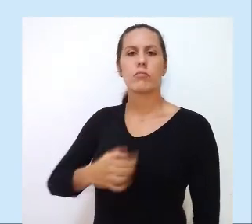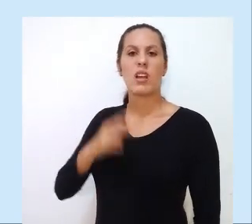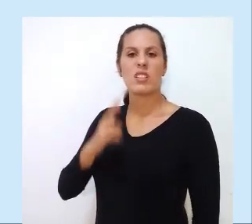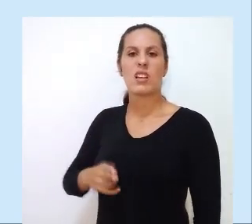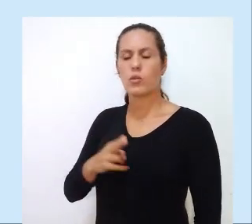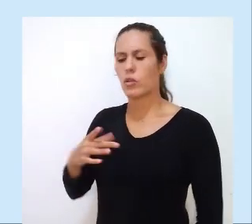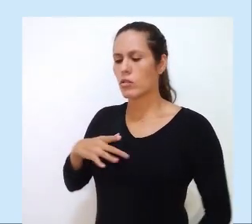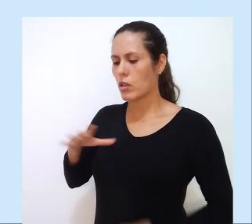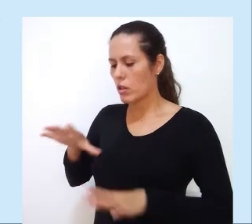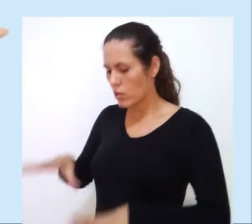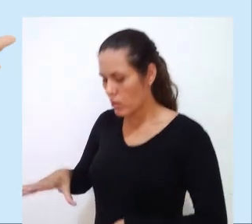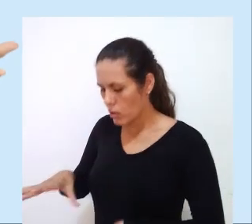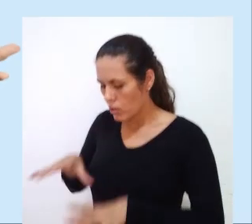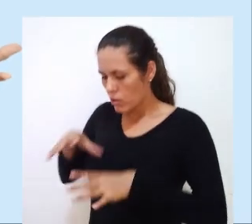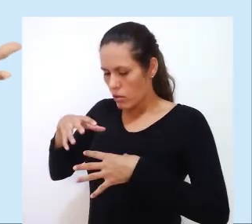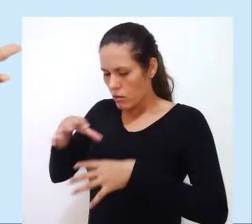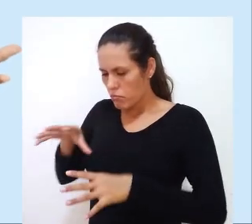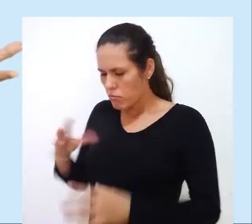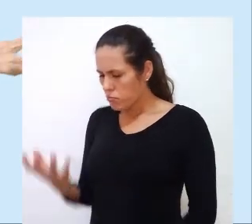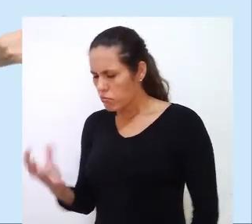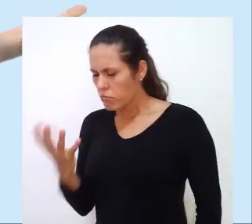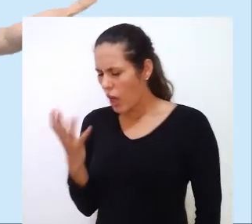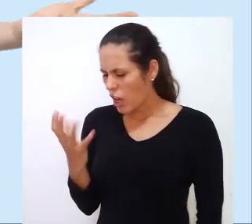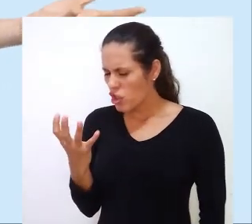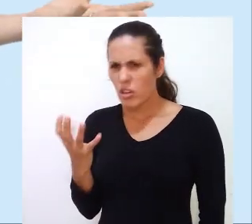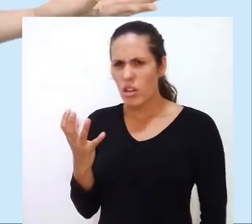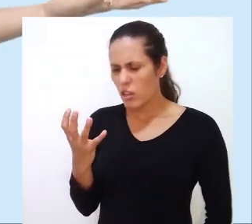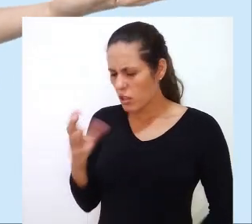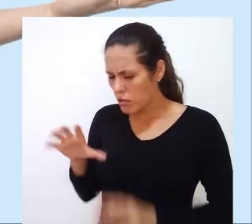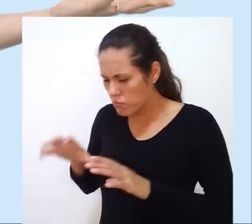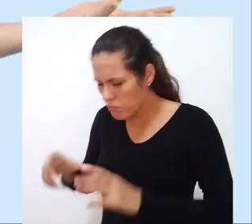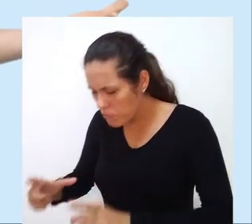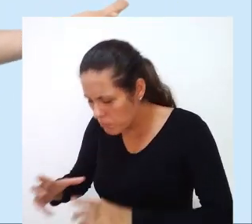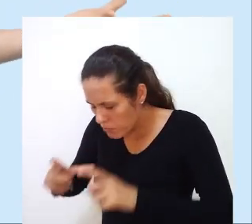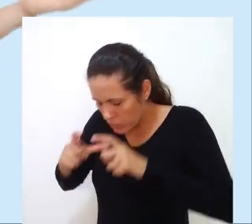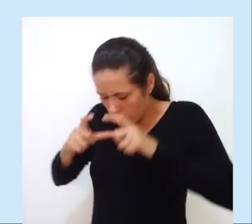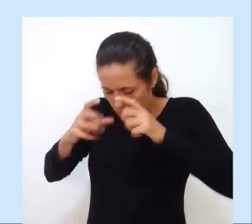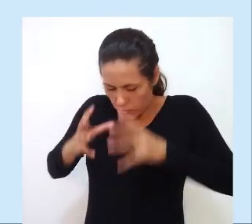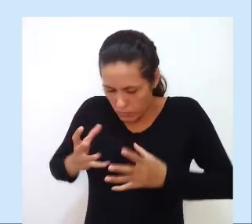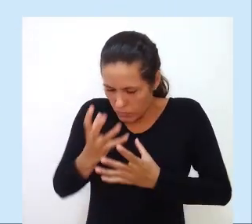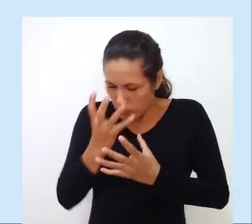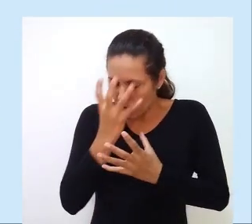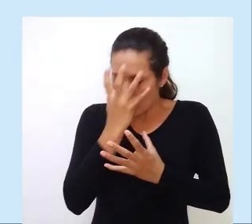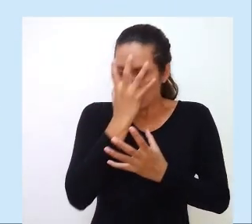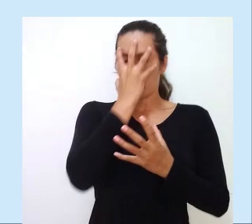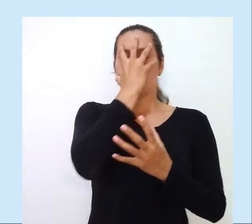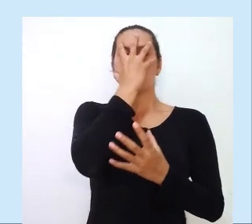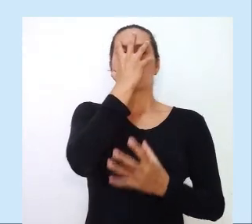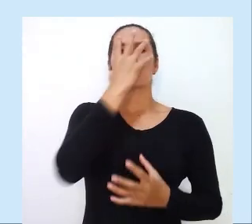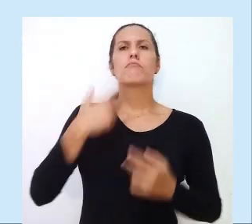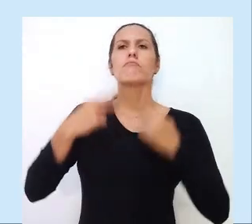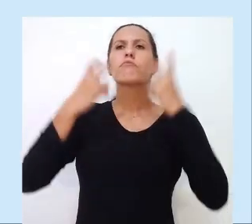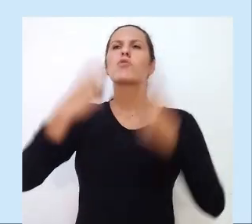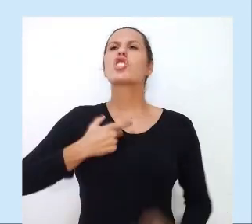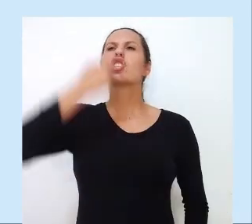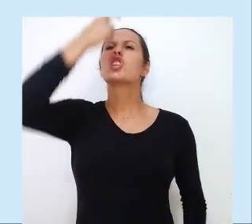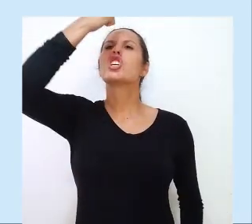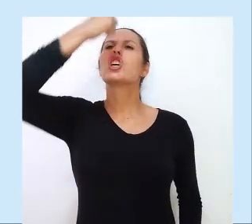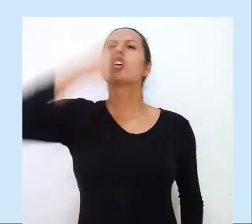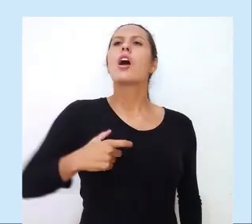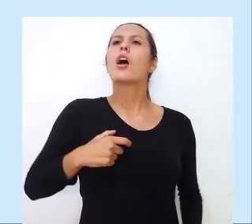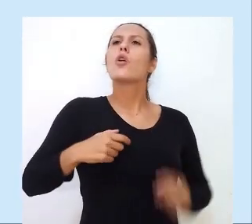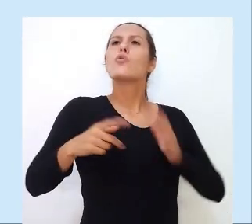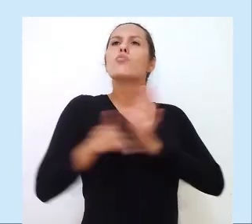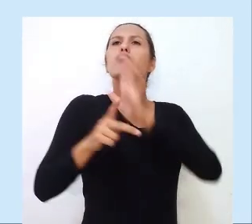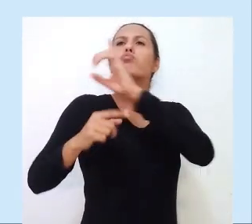seu tablado e diz para que todos possam ouvir: "Eu sou Dionísio". A partir daí, acontece a primeira